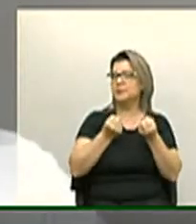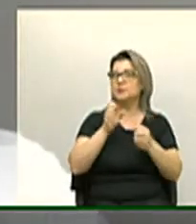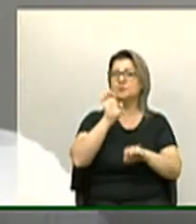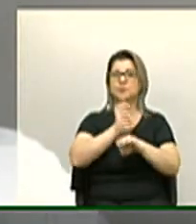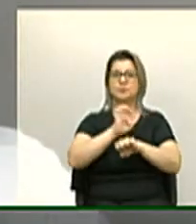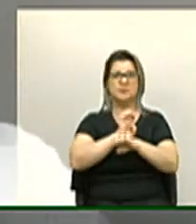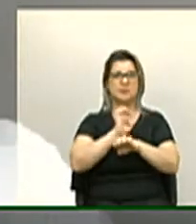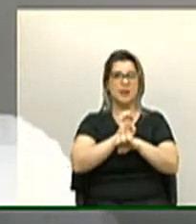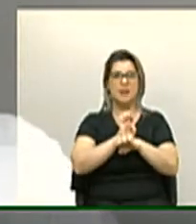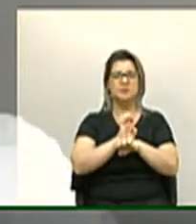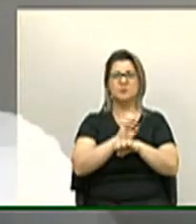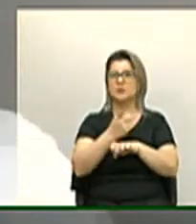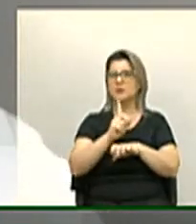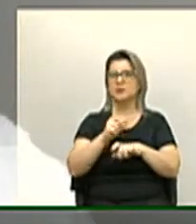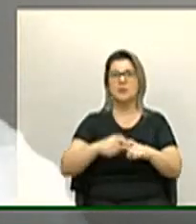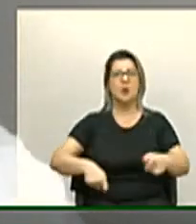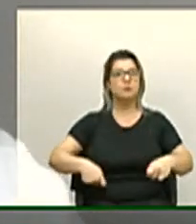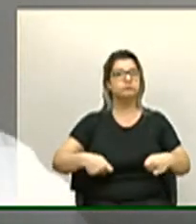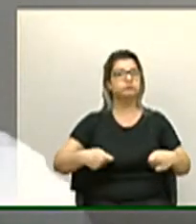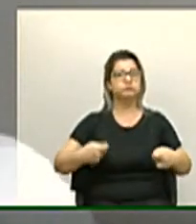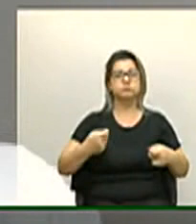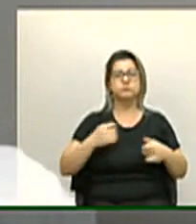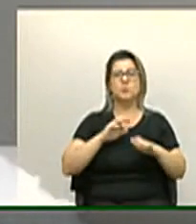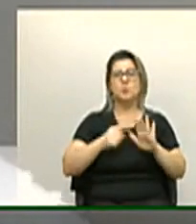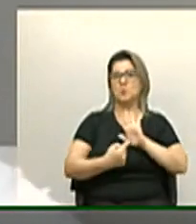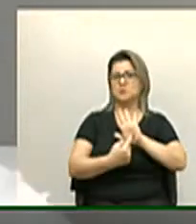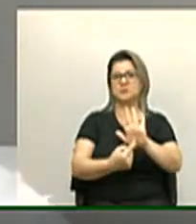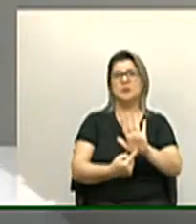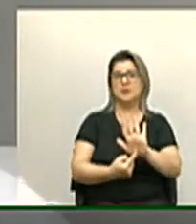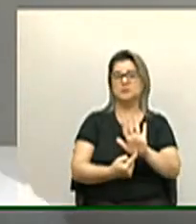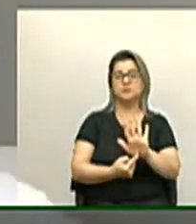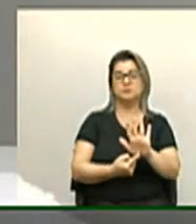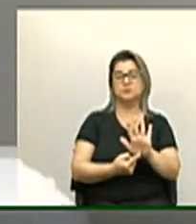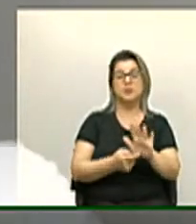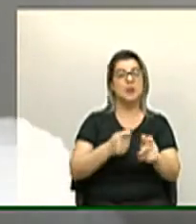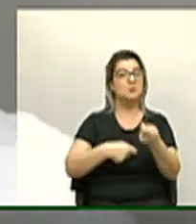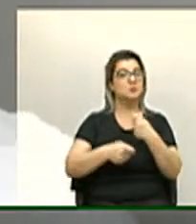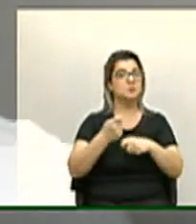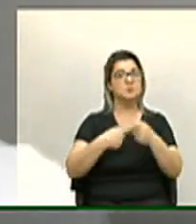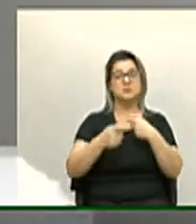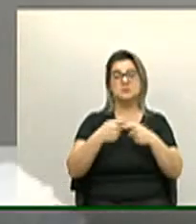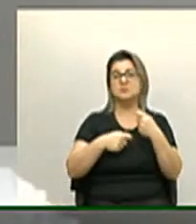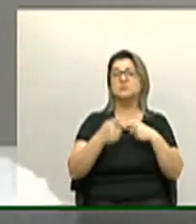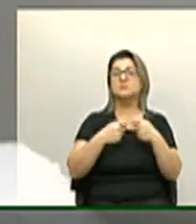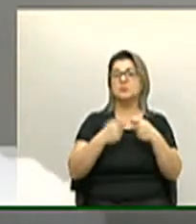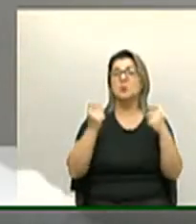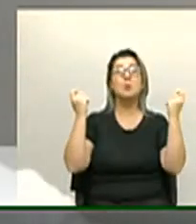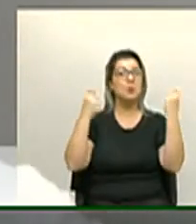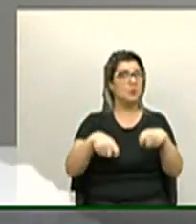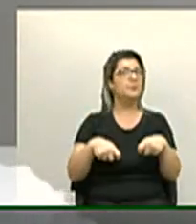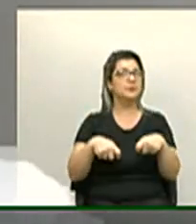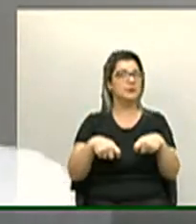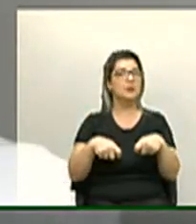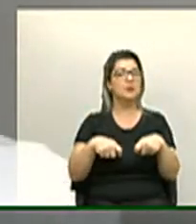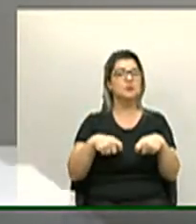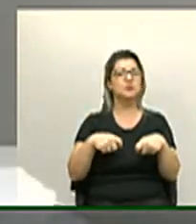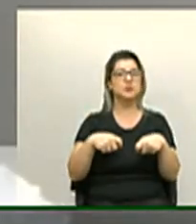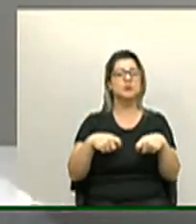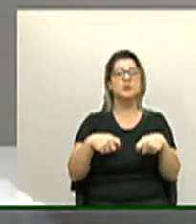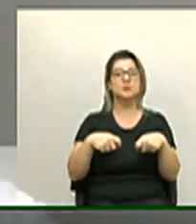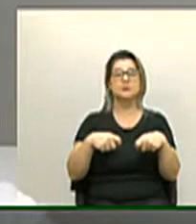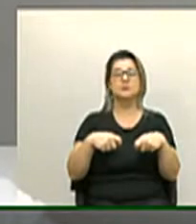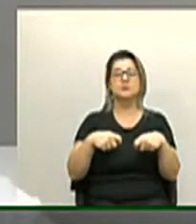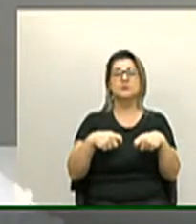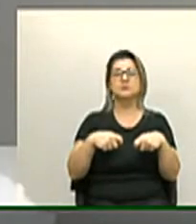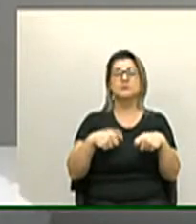aplicados. É um administrador competente, né? Prefeito de Caxias, ministro,